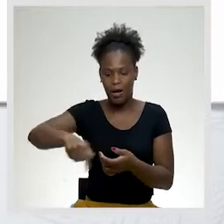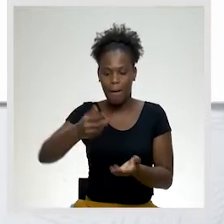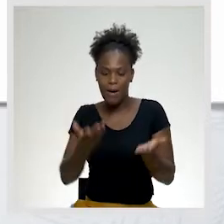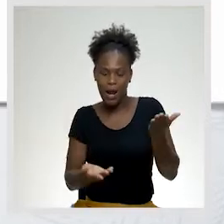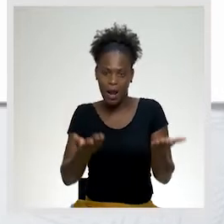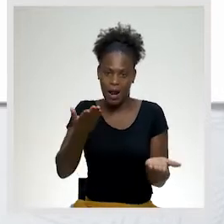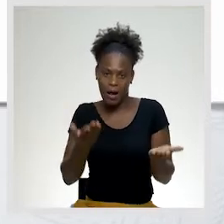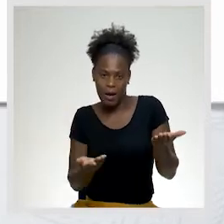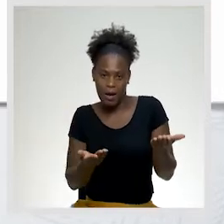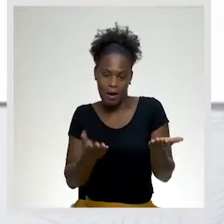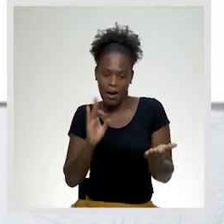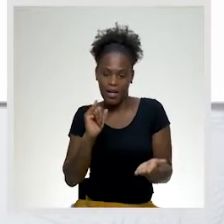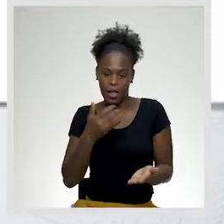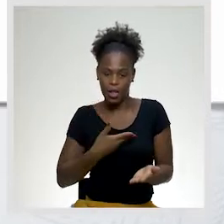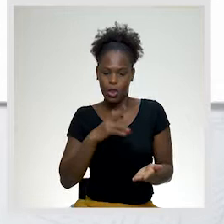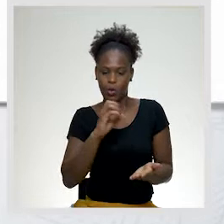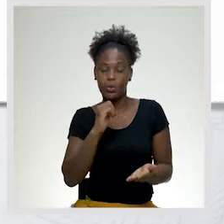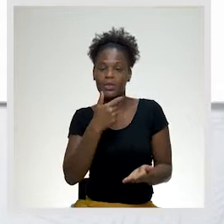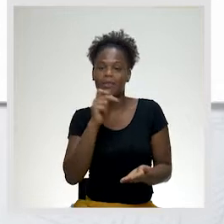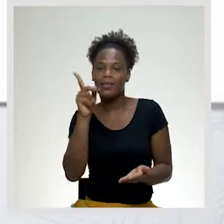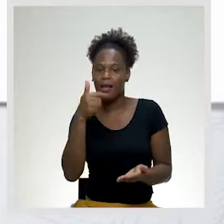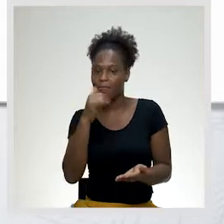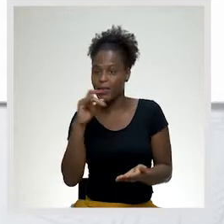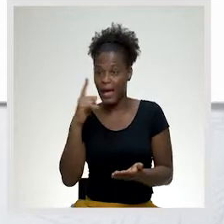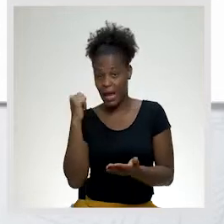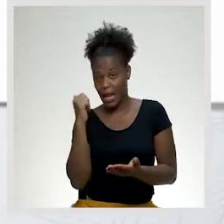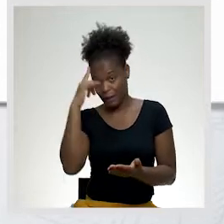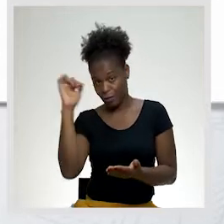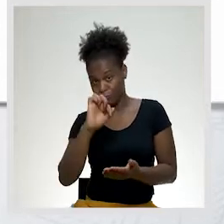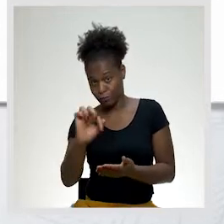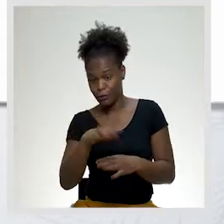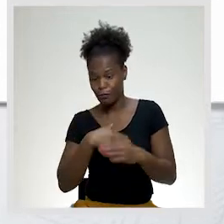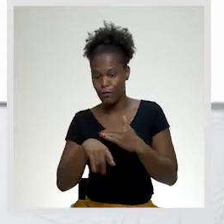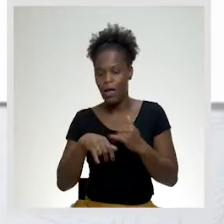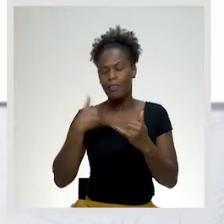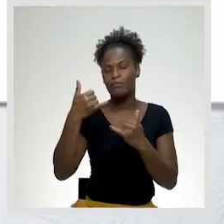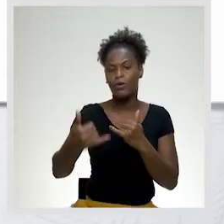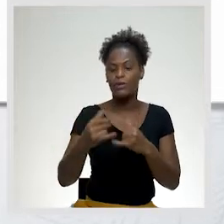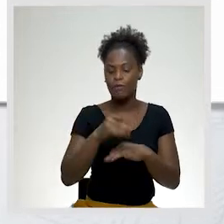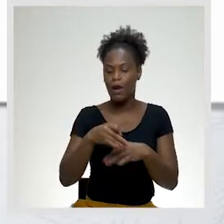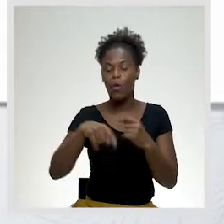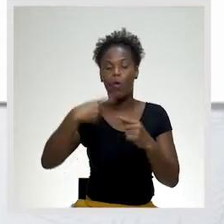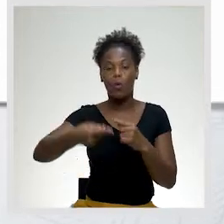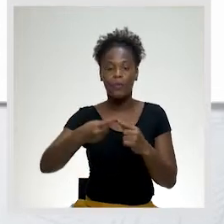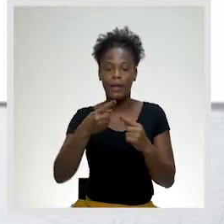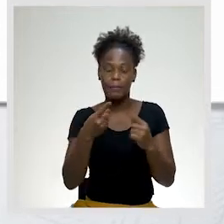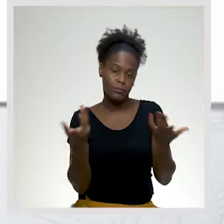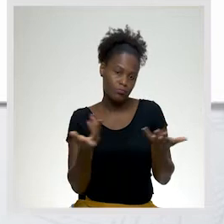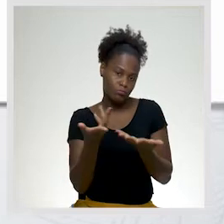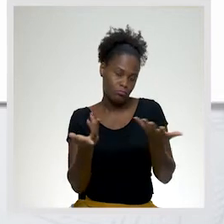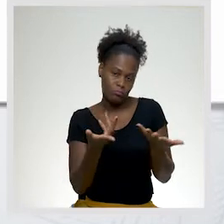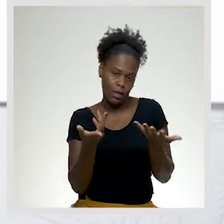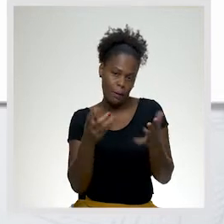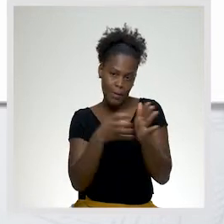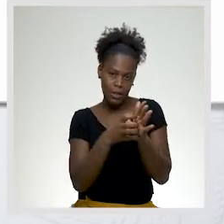balança hidrostática, que foi idealizado por ele, e, finalmente, na outra imagem, para terminar, o